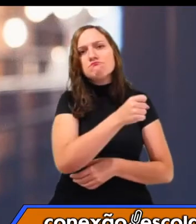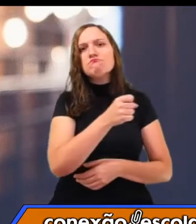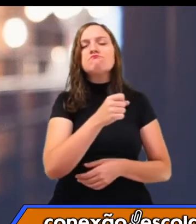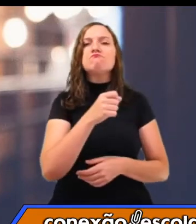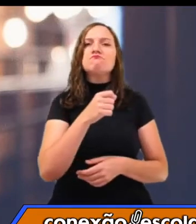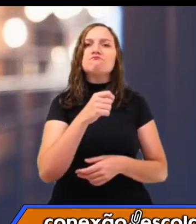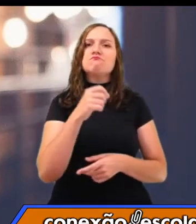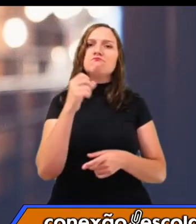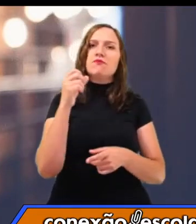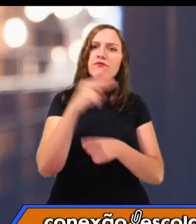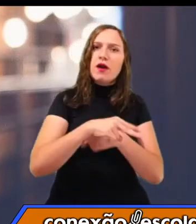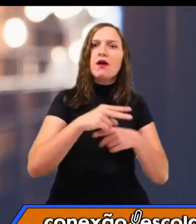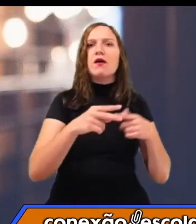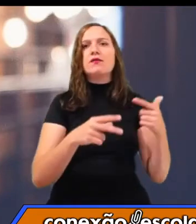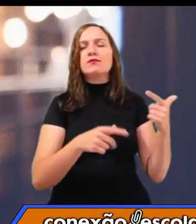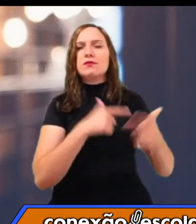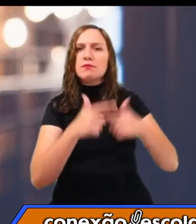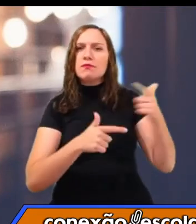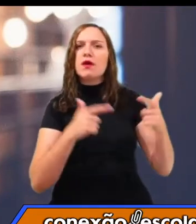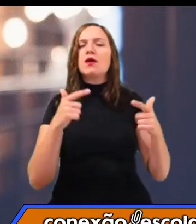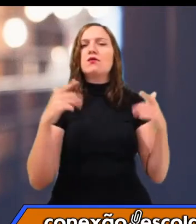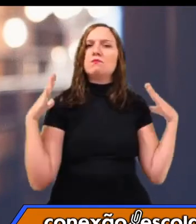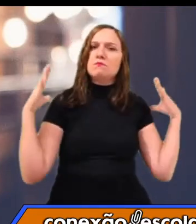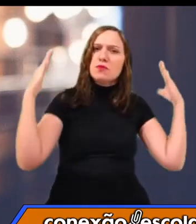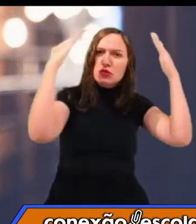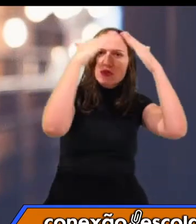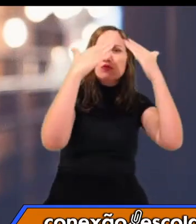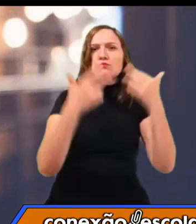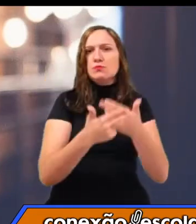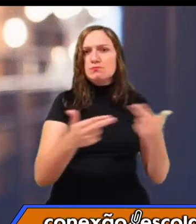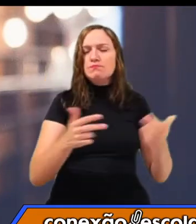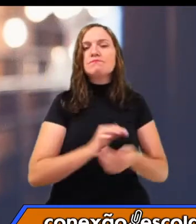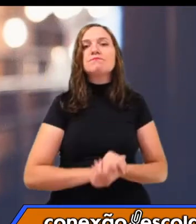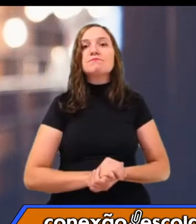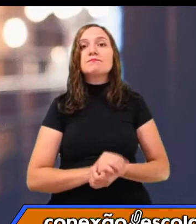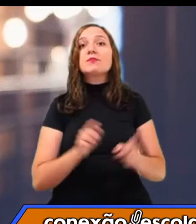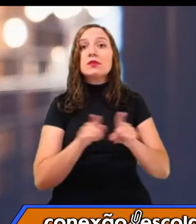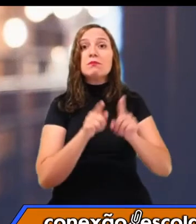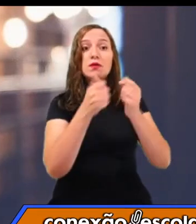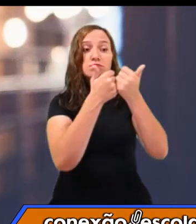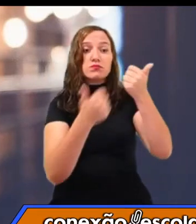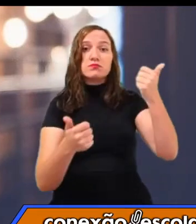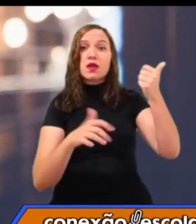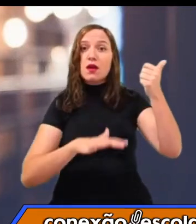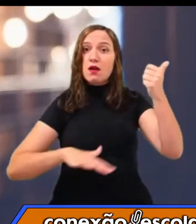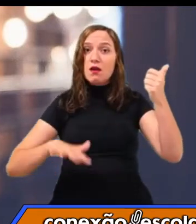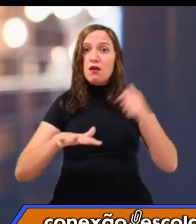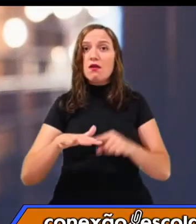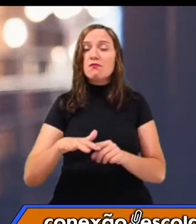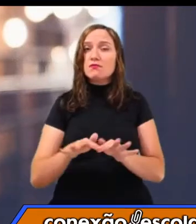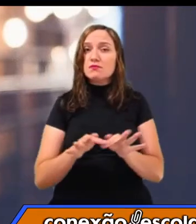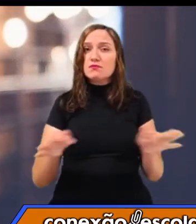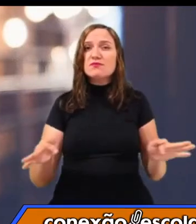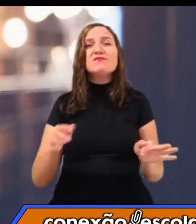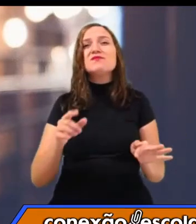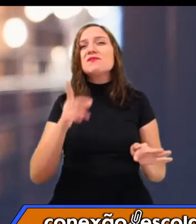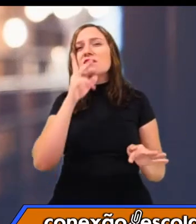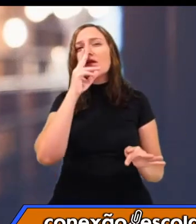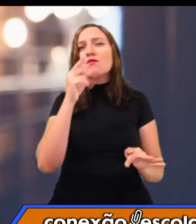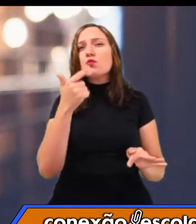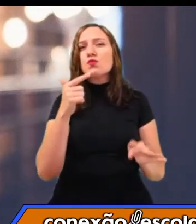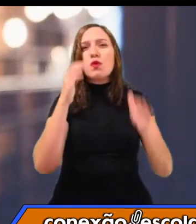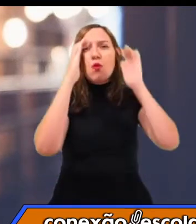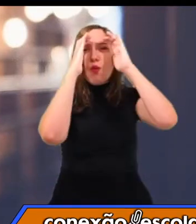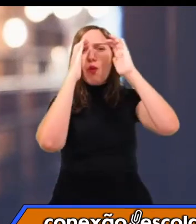parte do baixo clero, havia um certo relaxamento dos costumes, né? Os padres desobedeciam